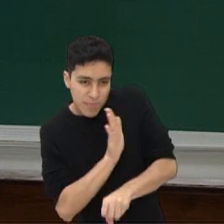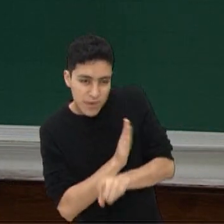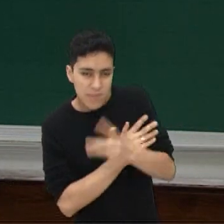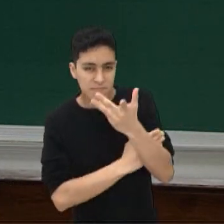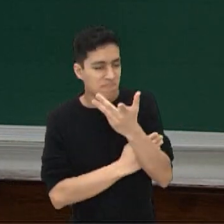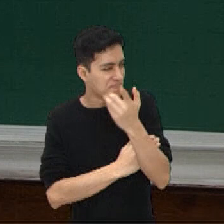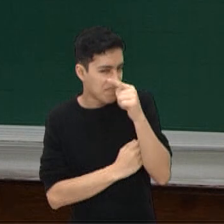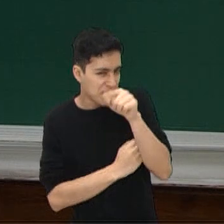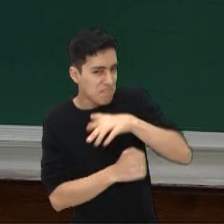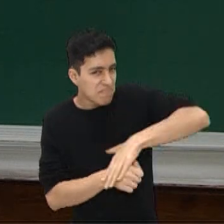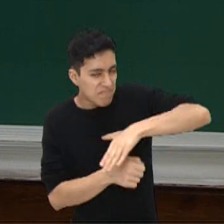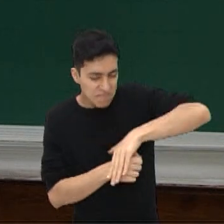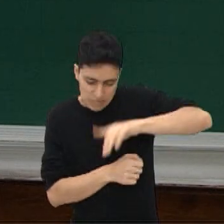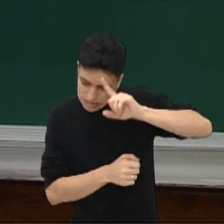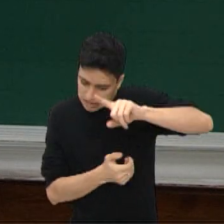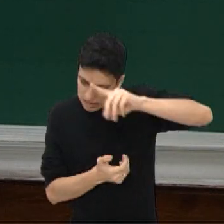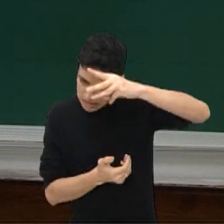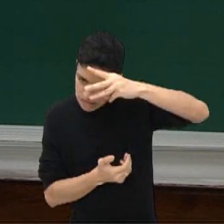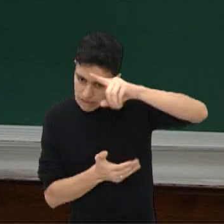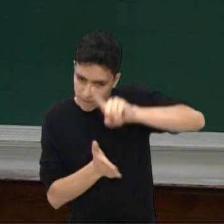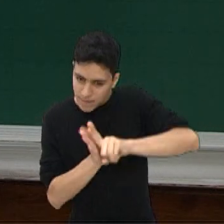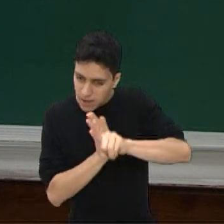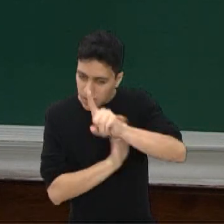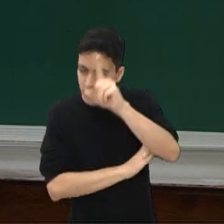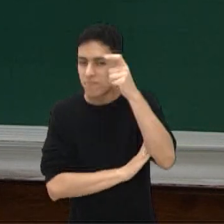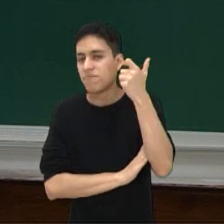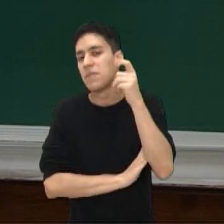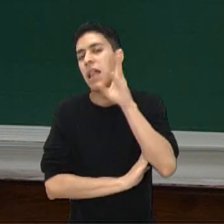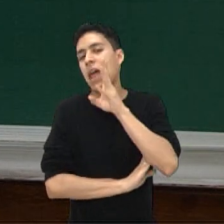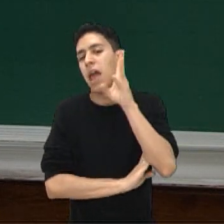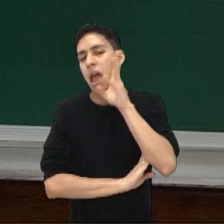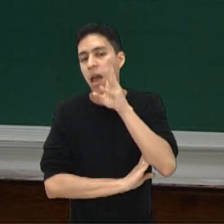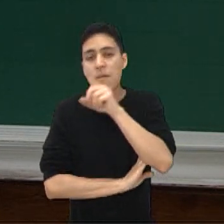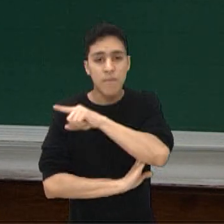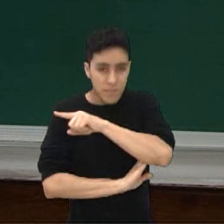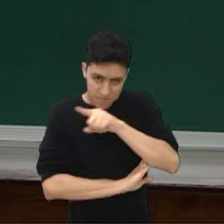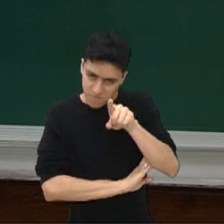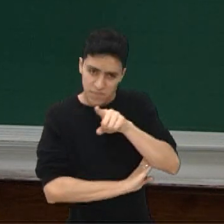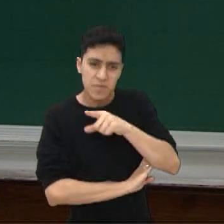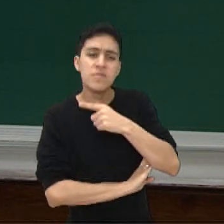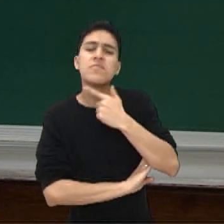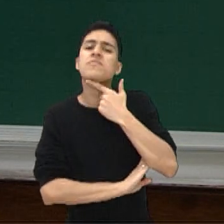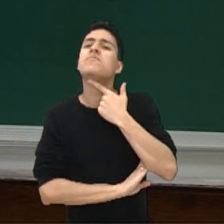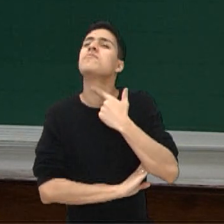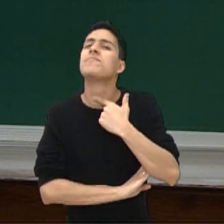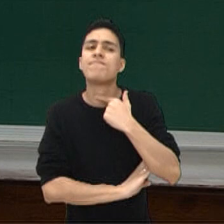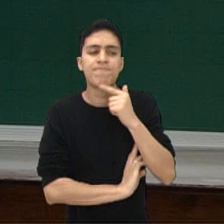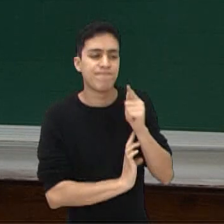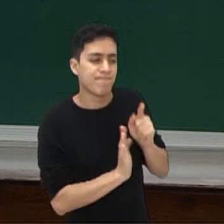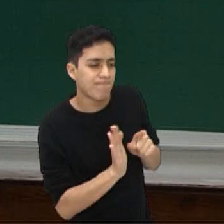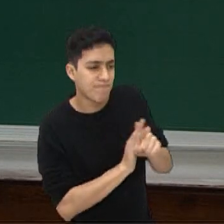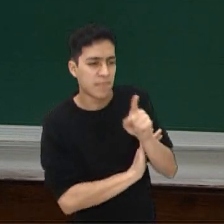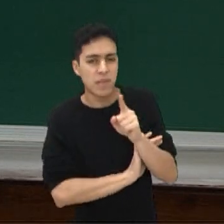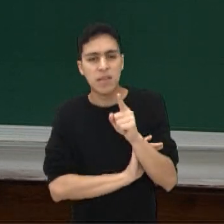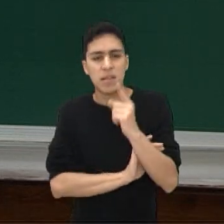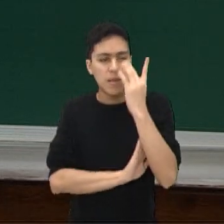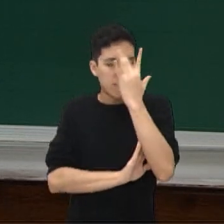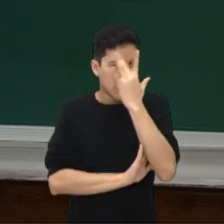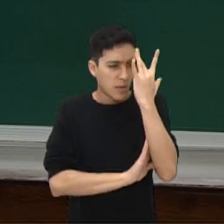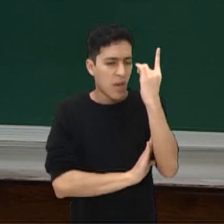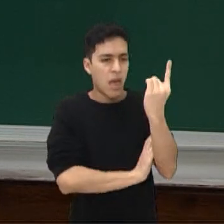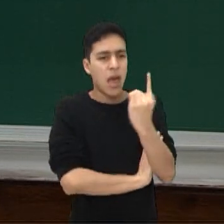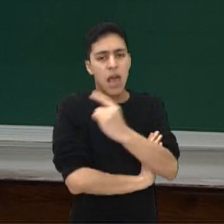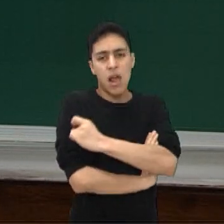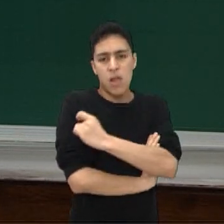um entrevistador. Faça três perguntas bem legais, tá? Para você perguntar, que você perguntaria como entrevistador para um